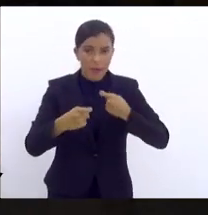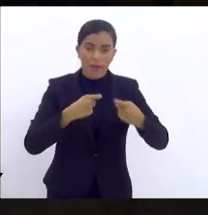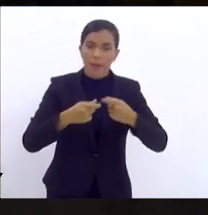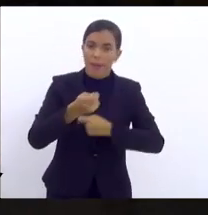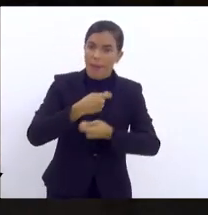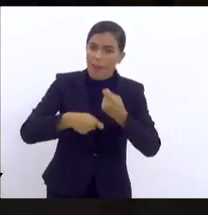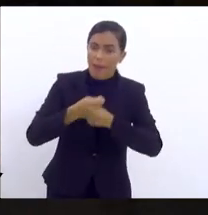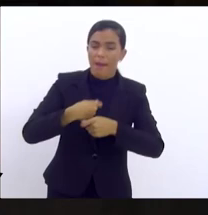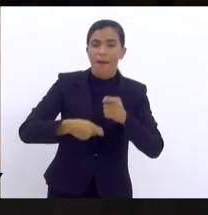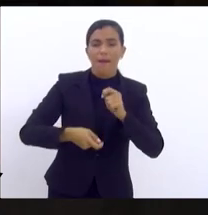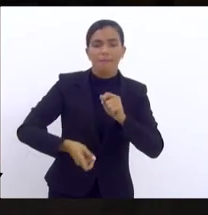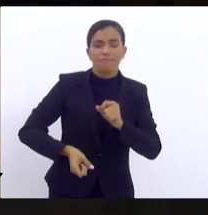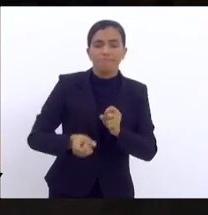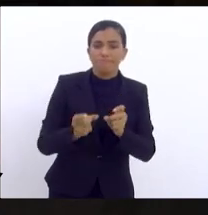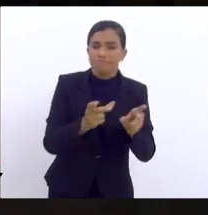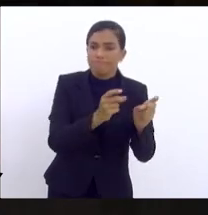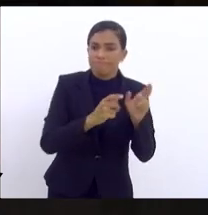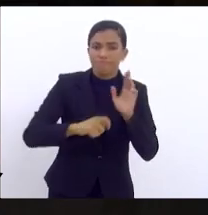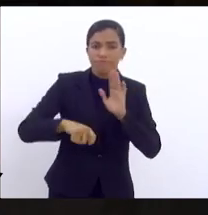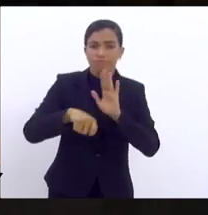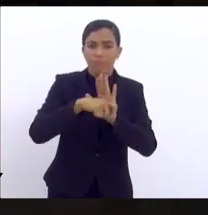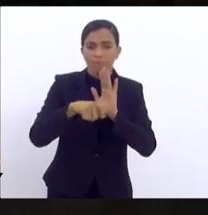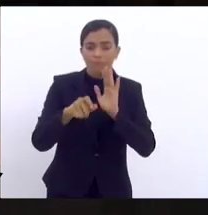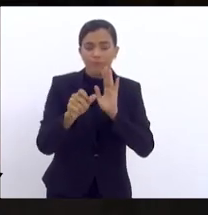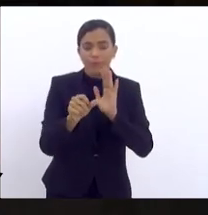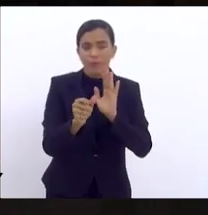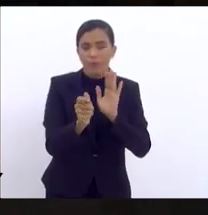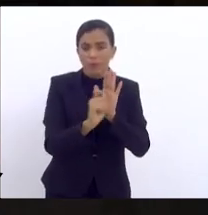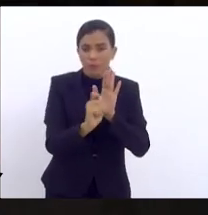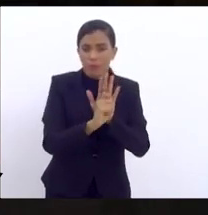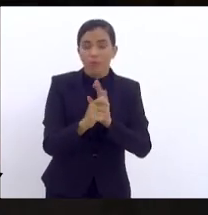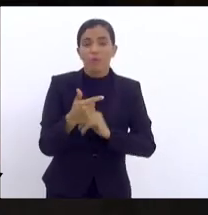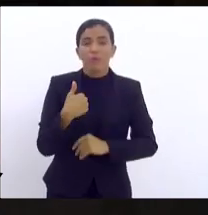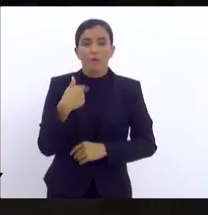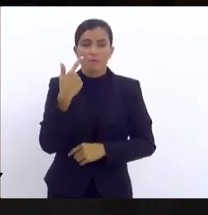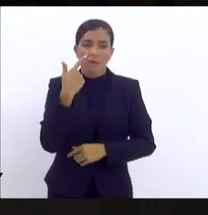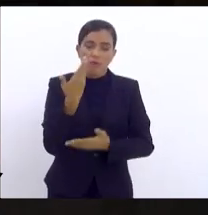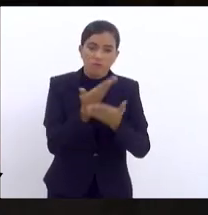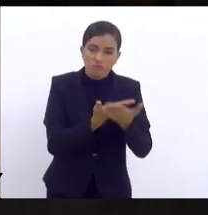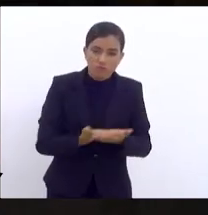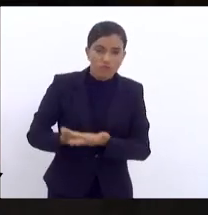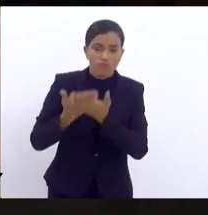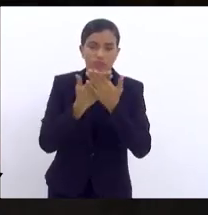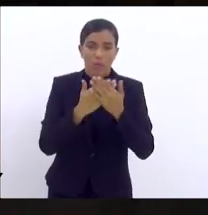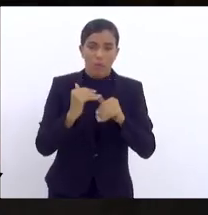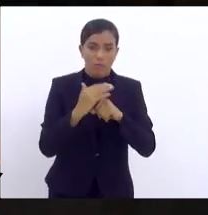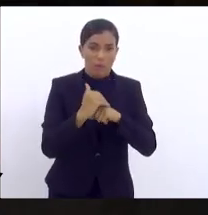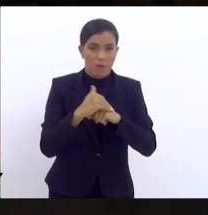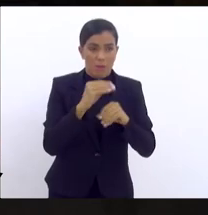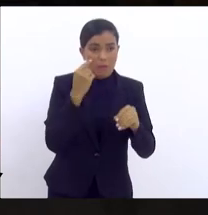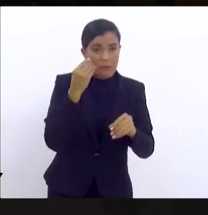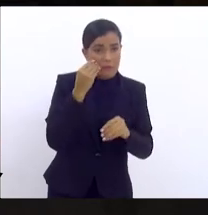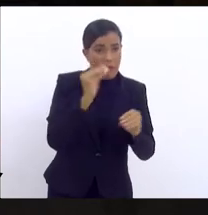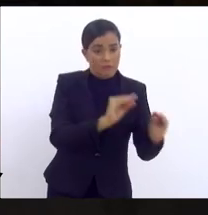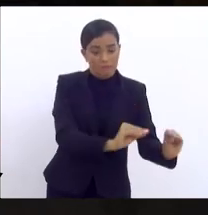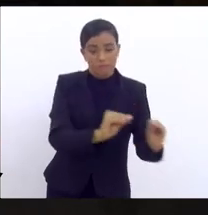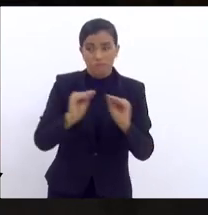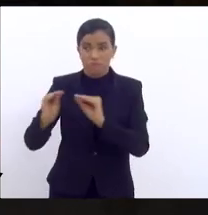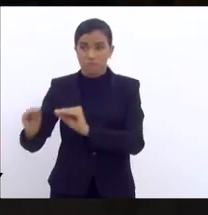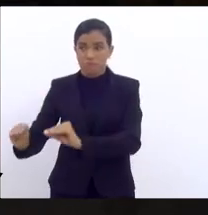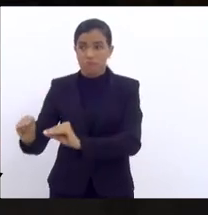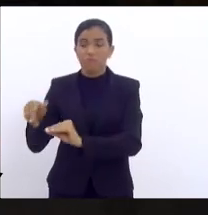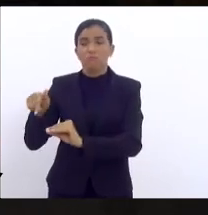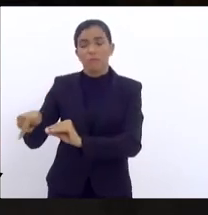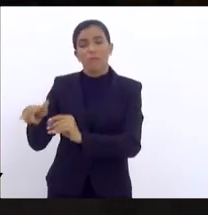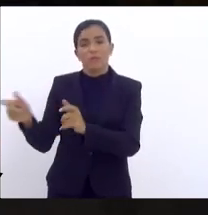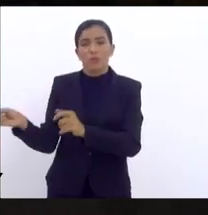tráfico então o Coronel Henrique falou que olhar com carinho pra gente estudar para ver a viabilidade da gente transferir essa essa companhia para